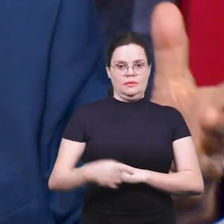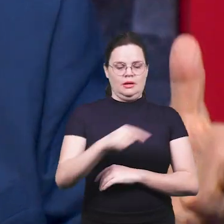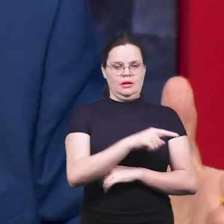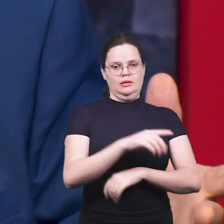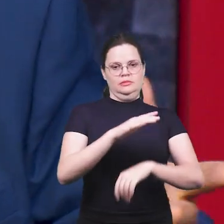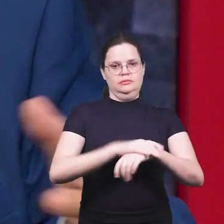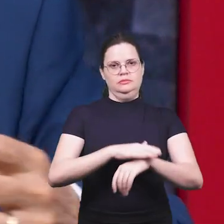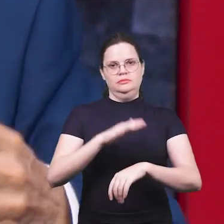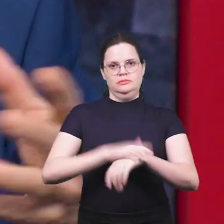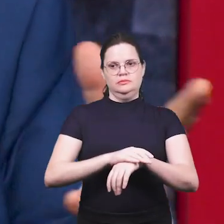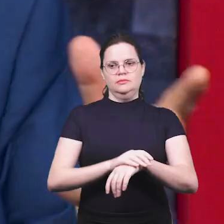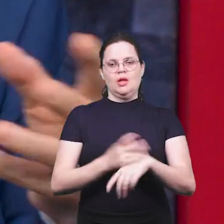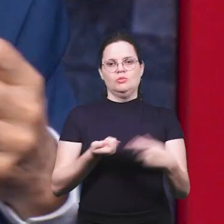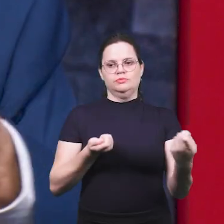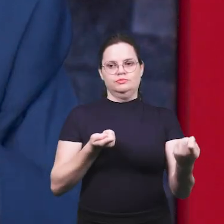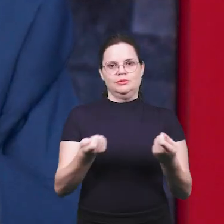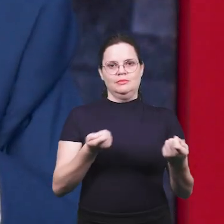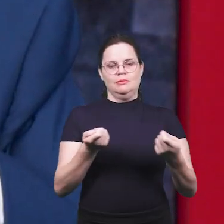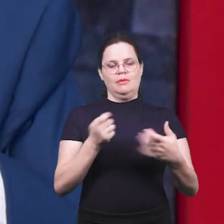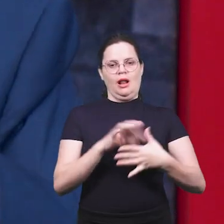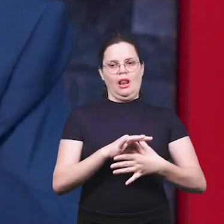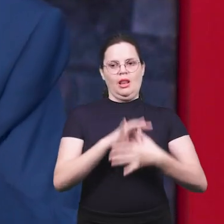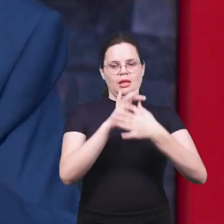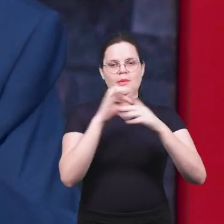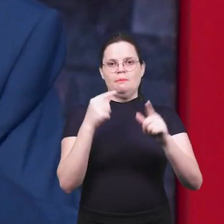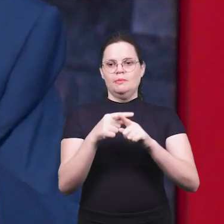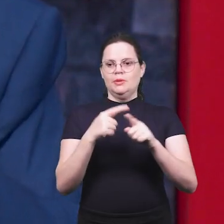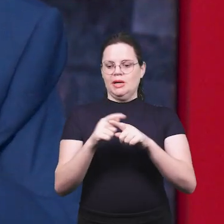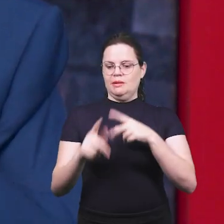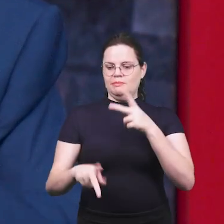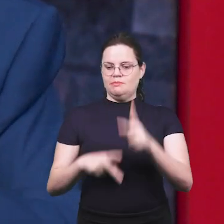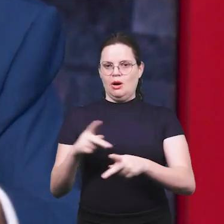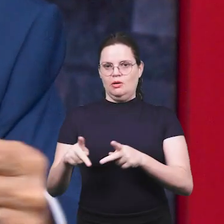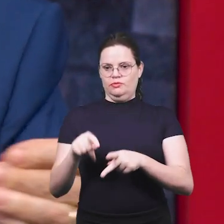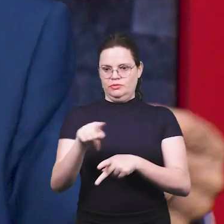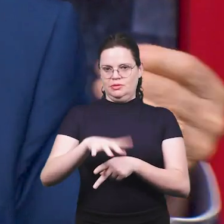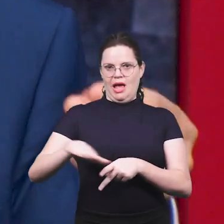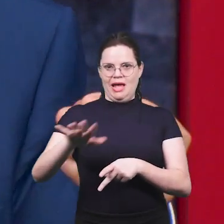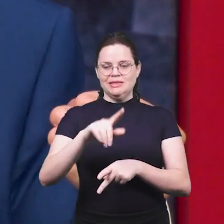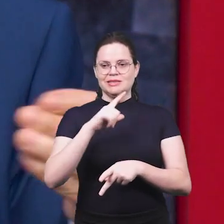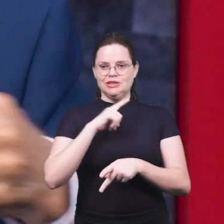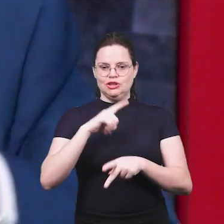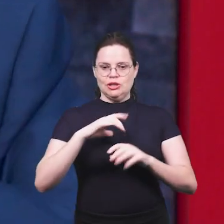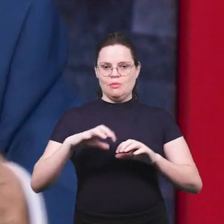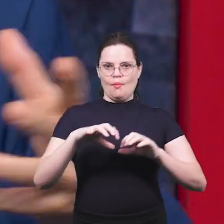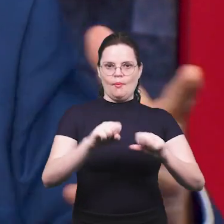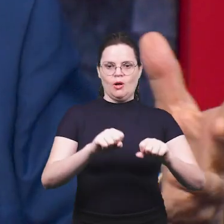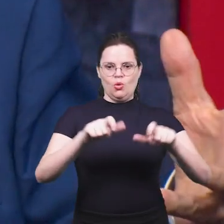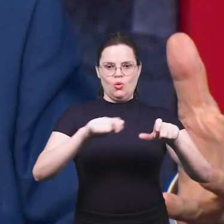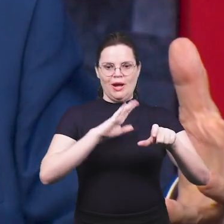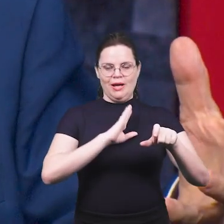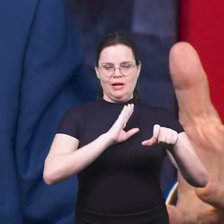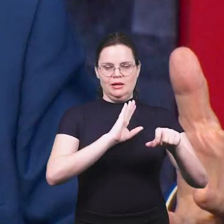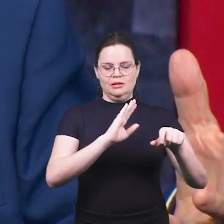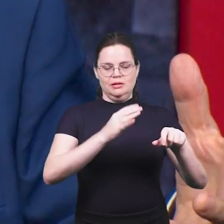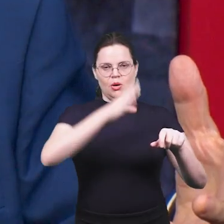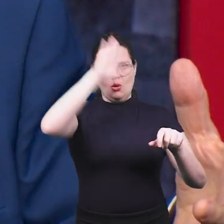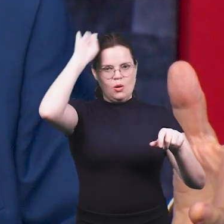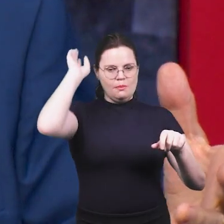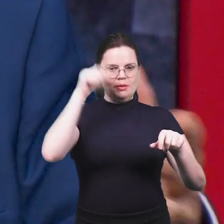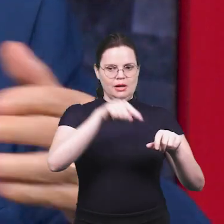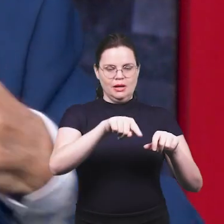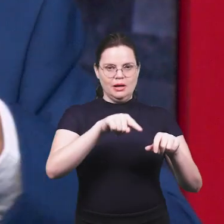assumiu a liderança porque os povos que chegaram tinham a sua liderança dentro do seu pequeno espaço, mas não conhecia a estrutura do